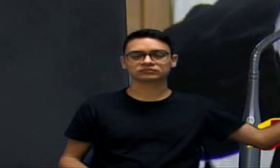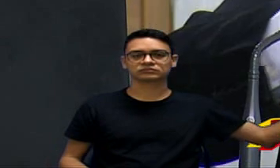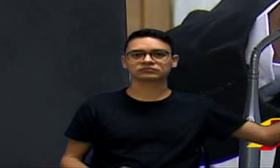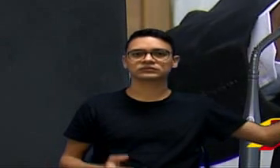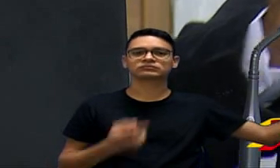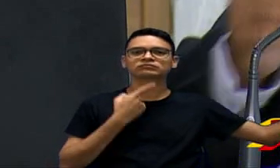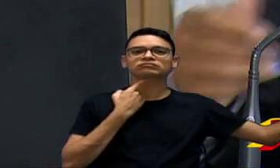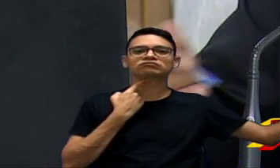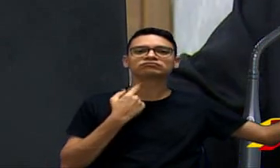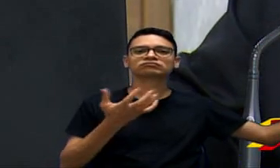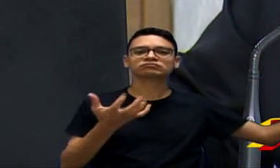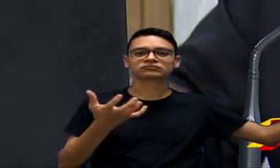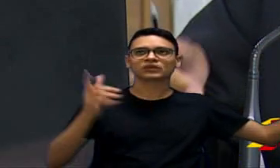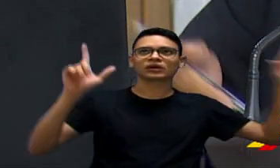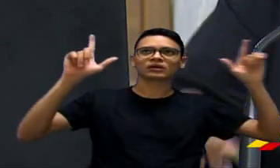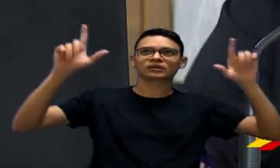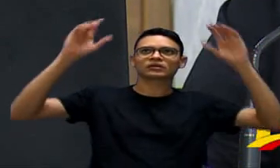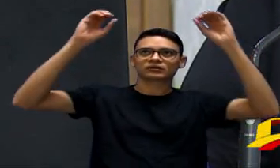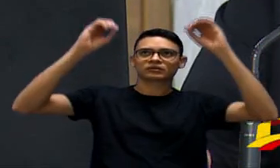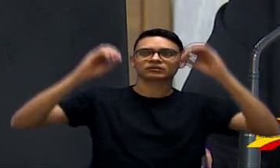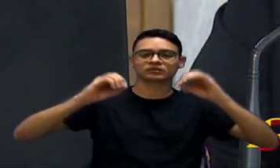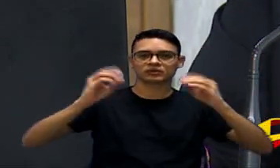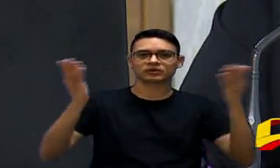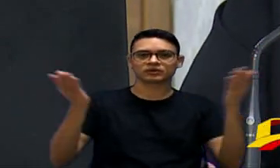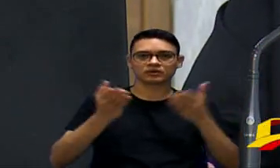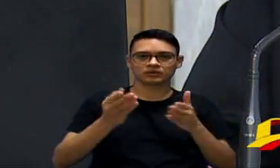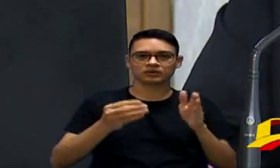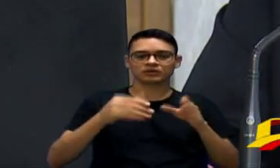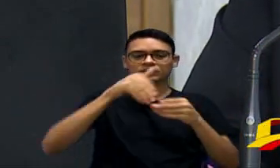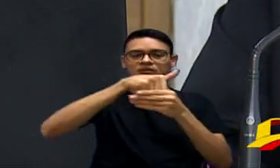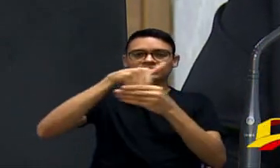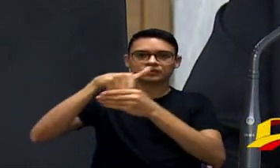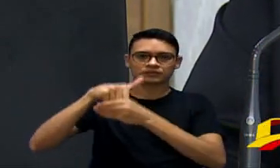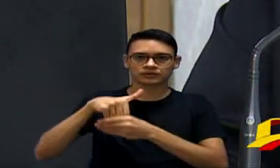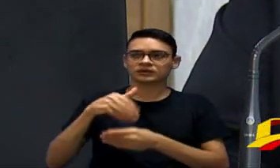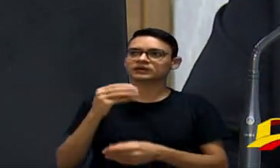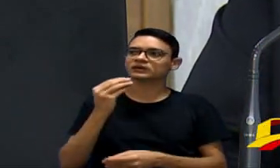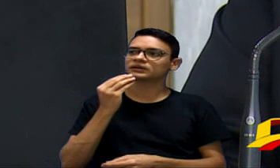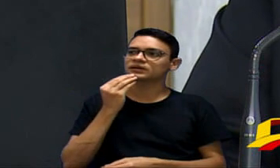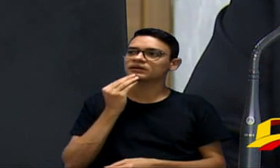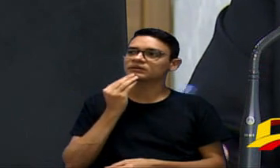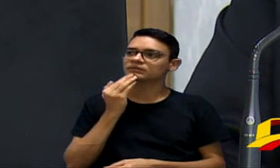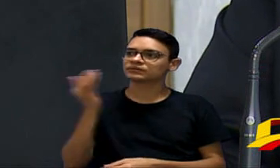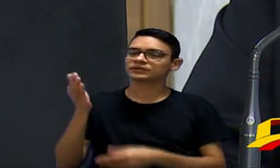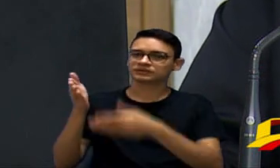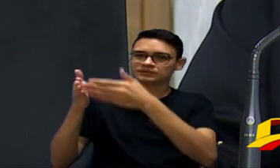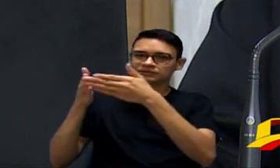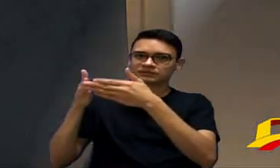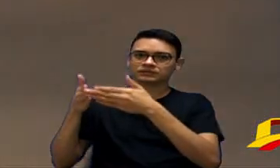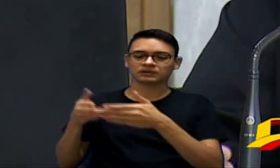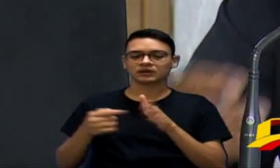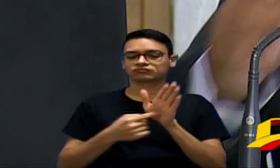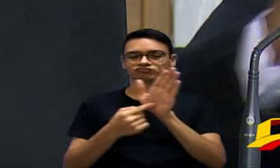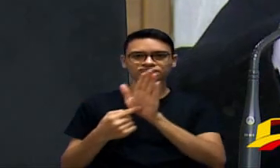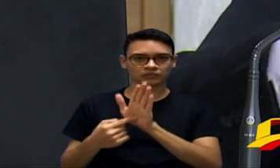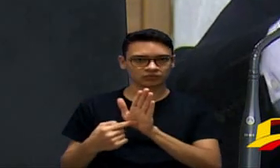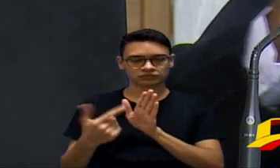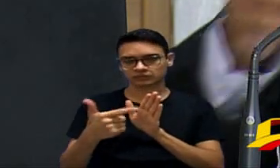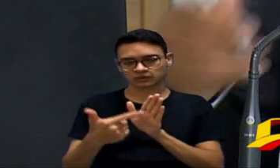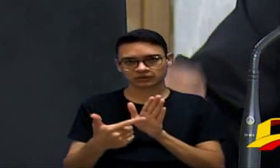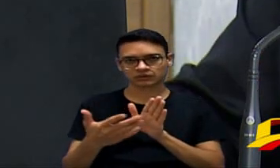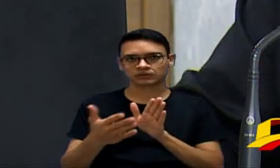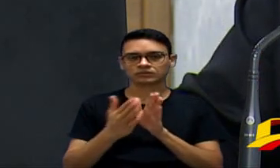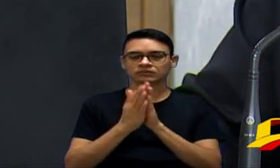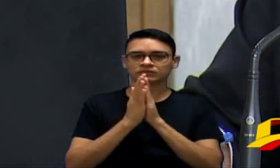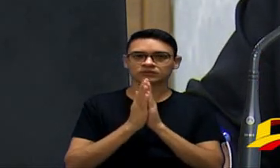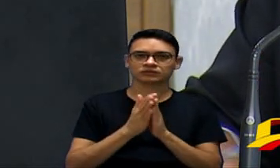Eu gostaria que zerasse o... Eu coloco em votação os requerimentos não destacados. Respeitando os destaques, eu coloco em votação. Os